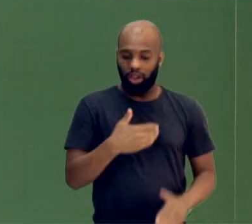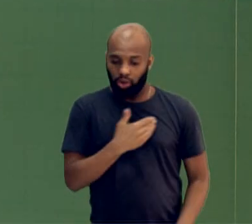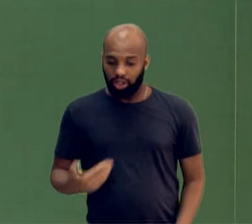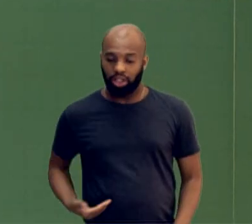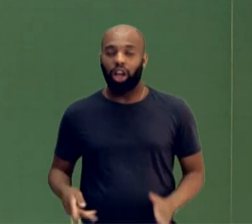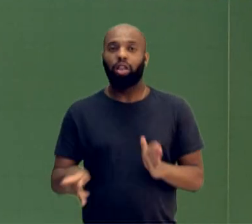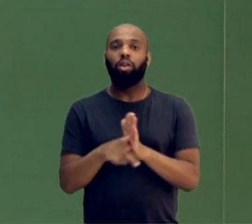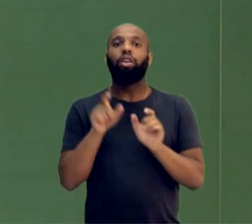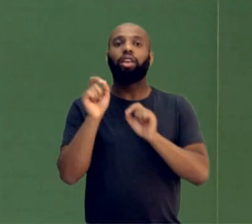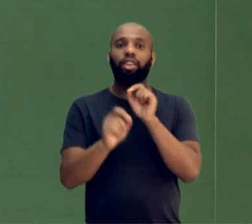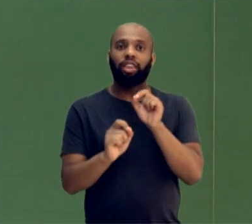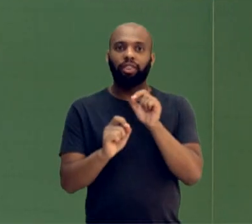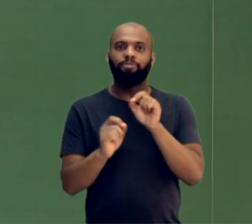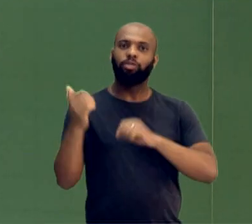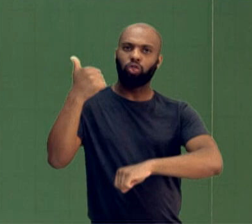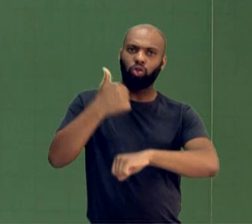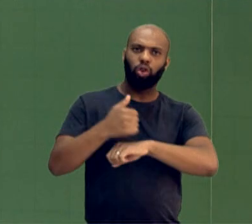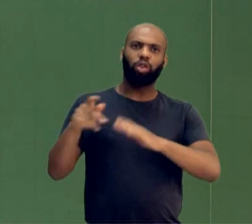iniciativa privada também.